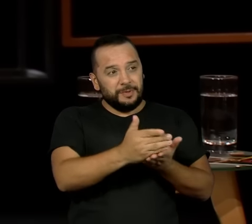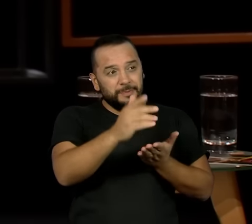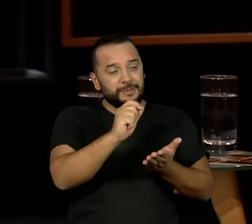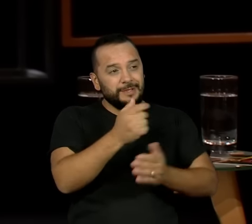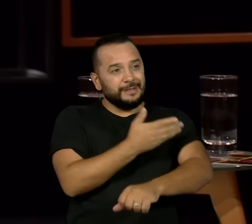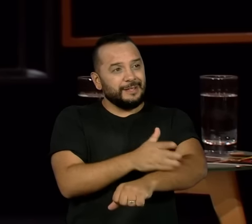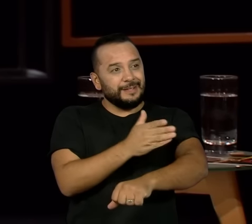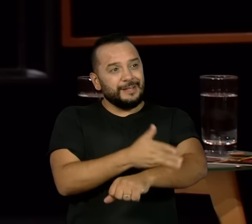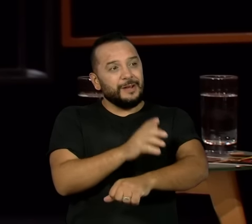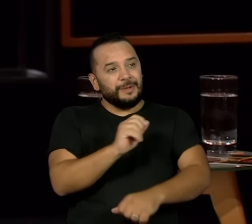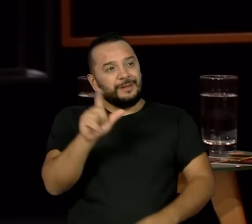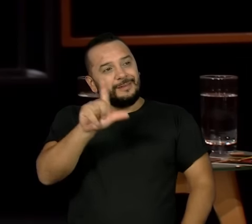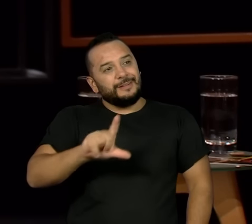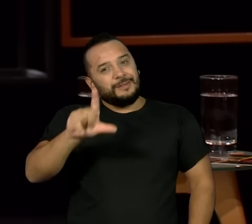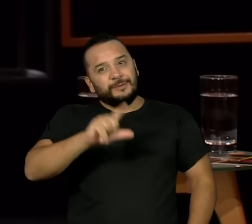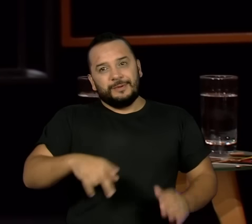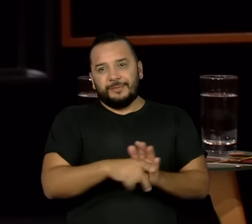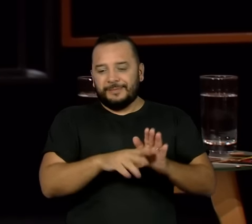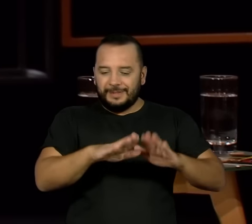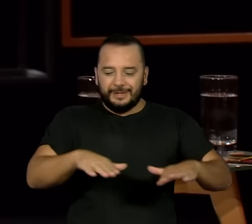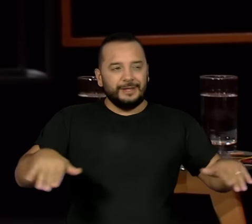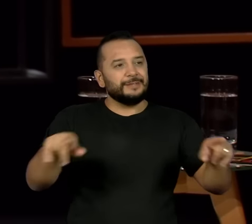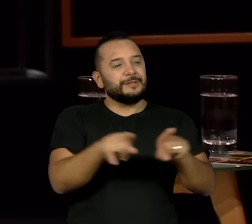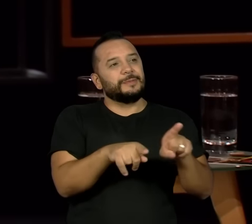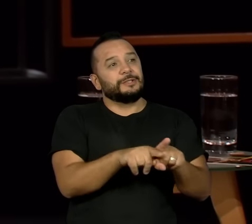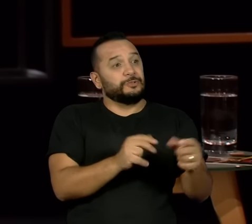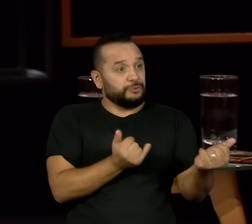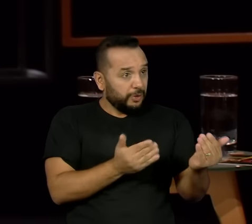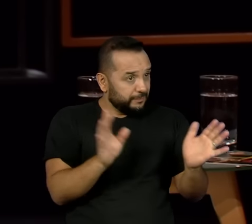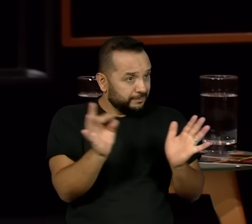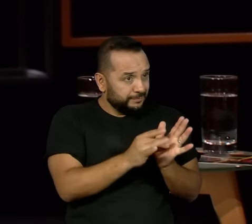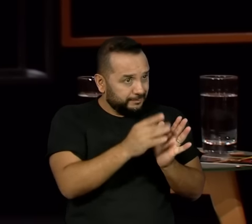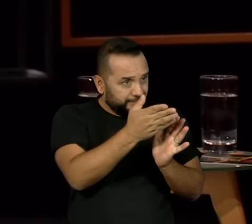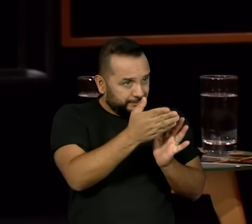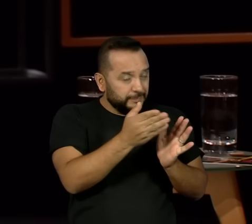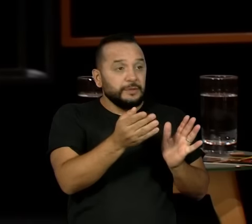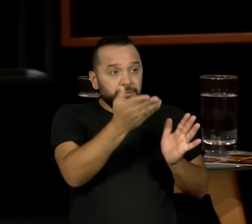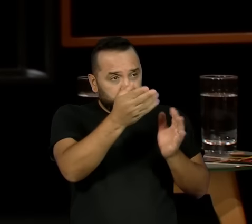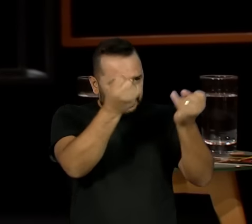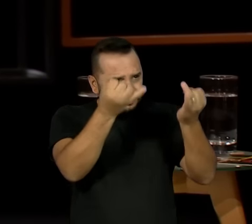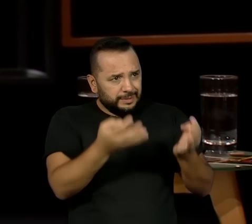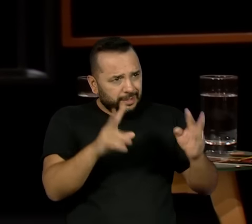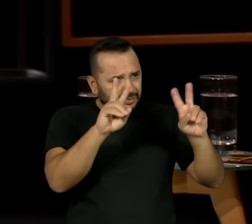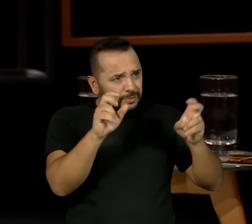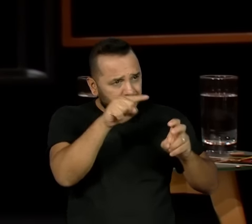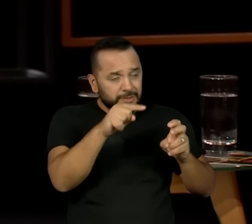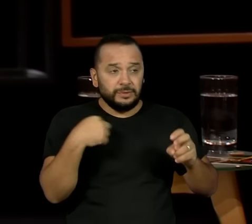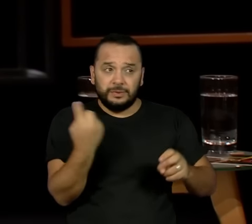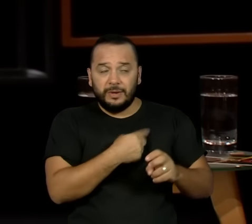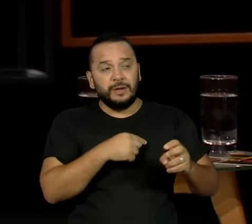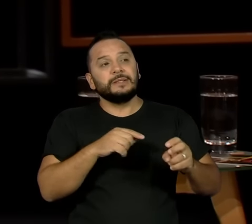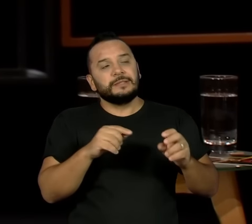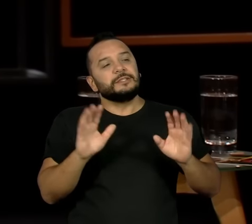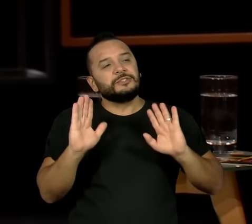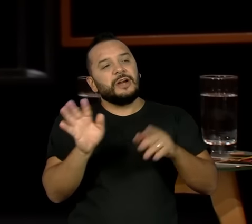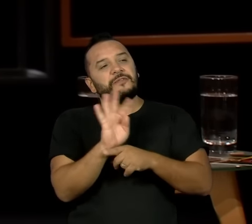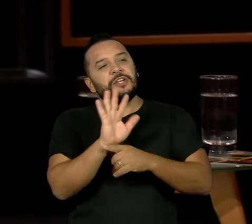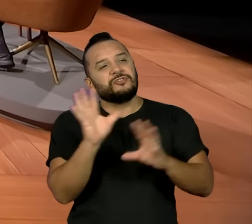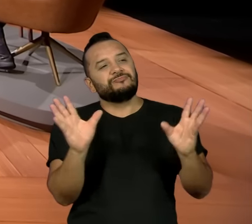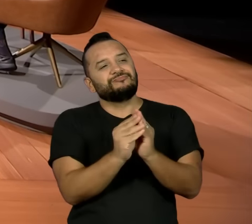na literatura para crianças e para jovens. Então, antes de você comentar sobre isso, nós preparamos um quadro sobre esse